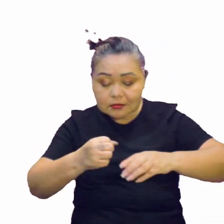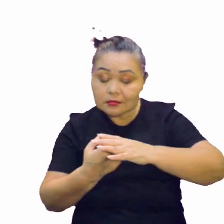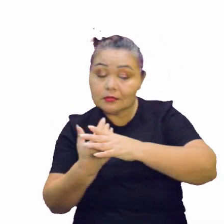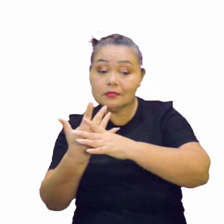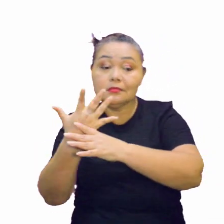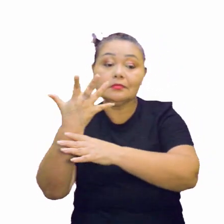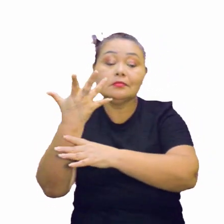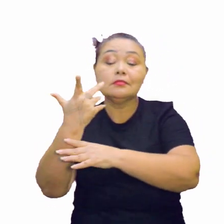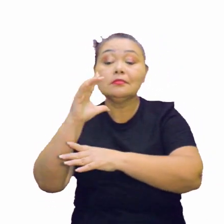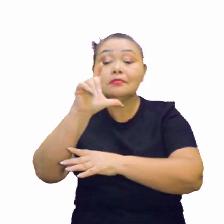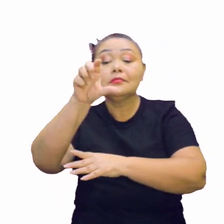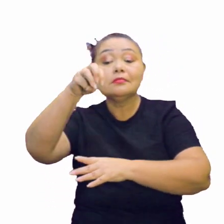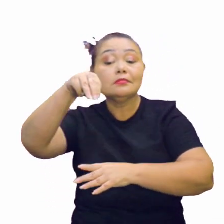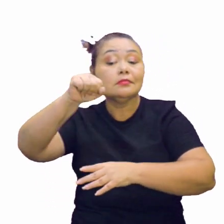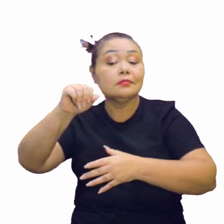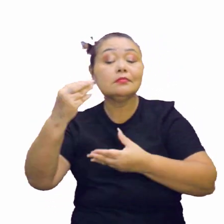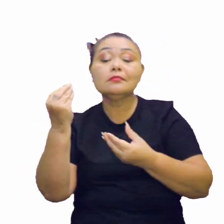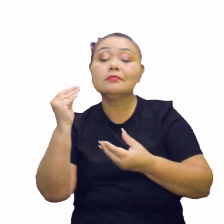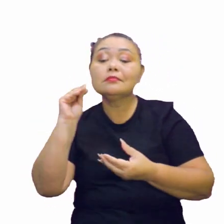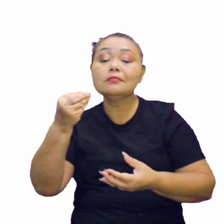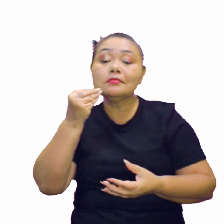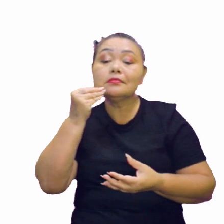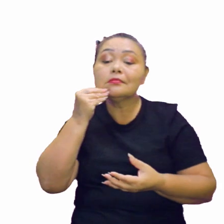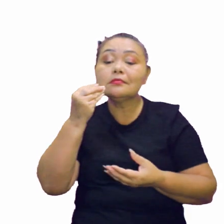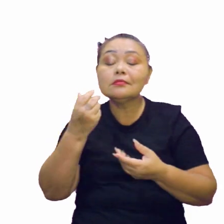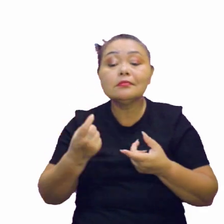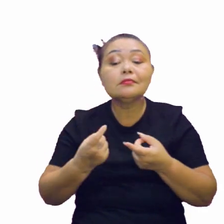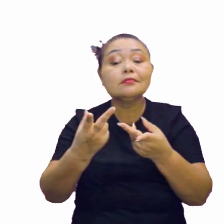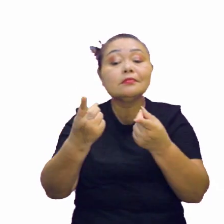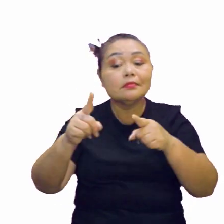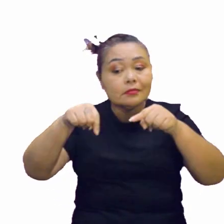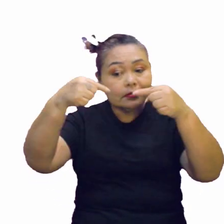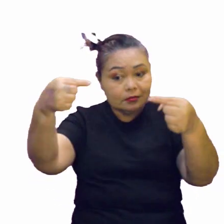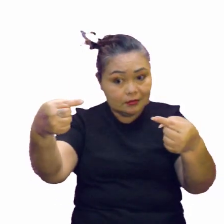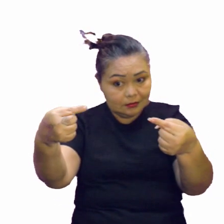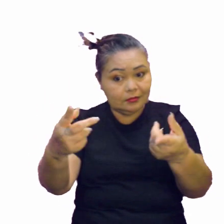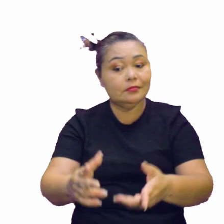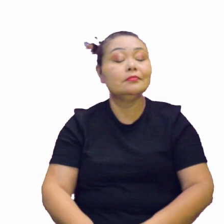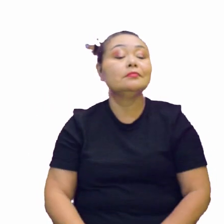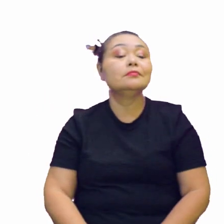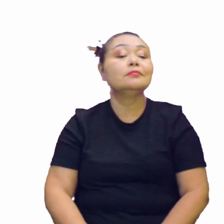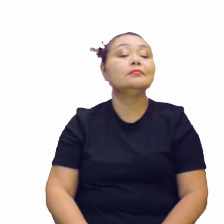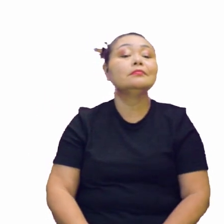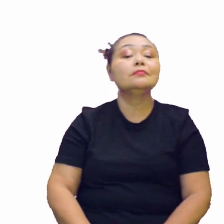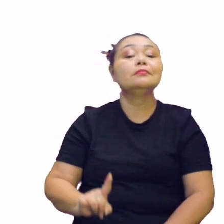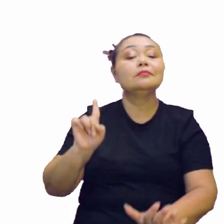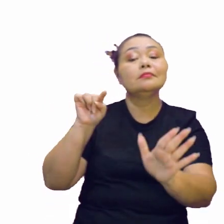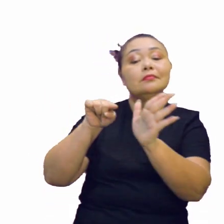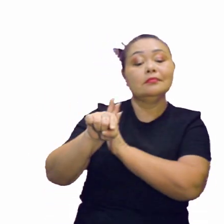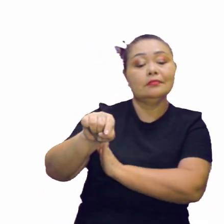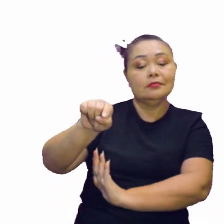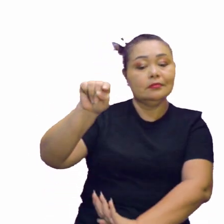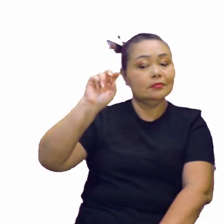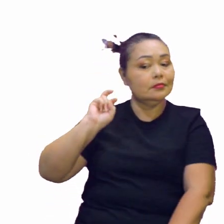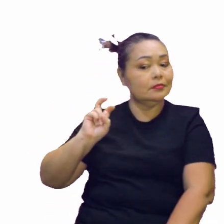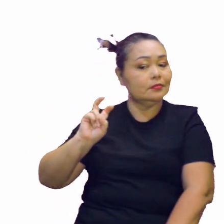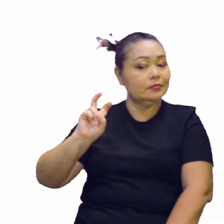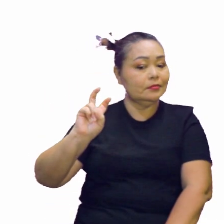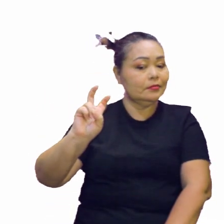clima e oportunidade de mercado. The question 5.